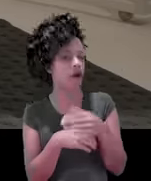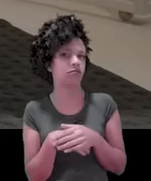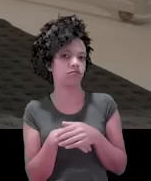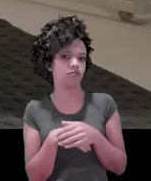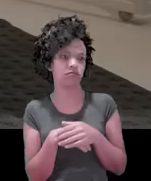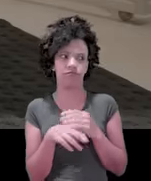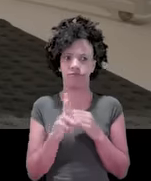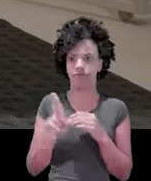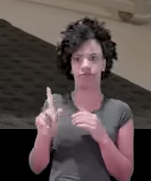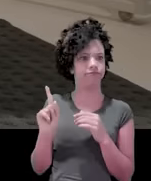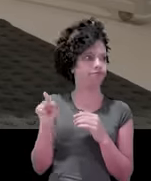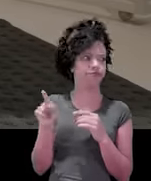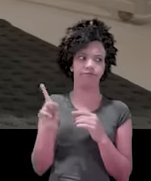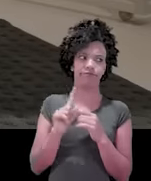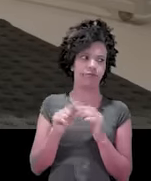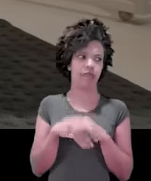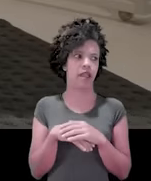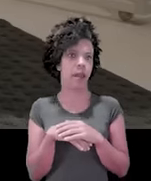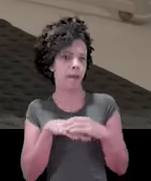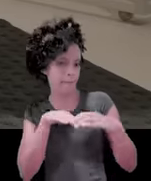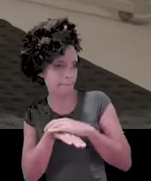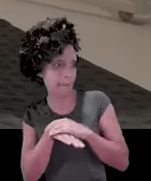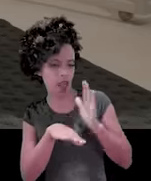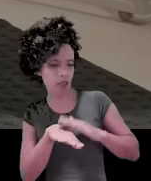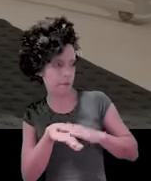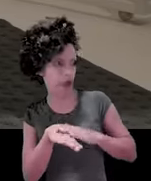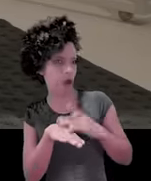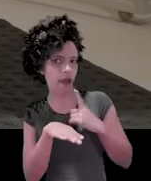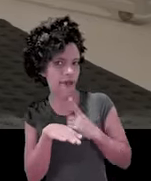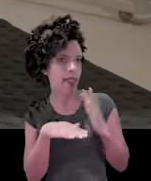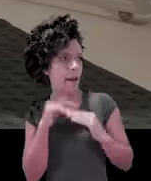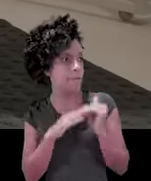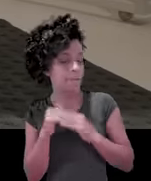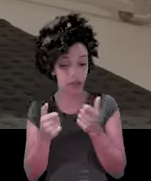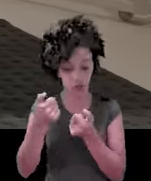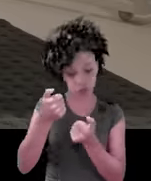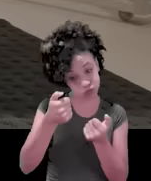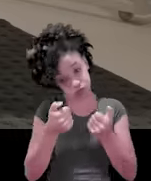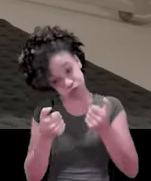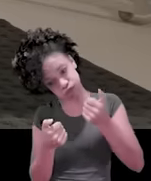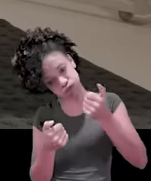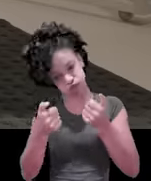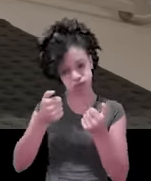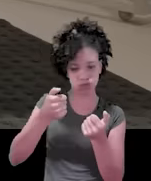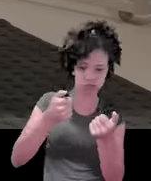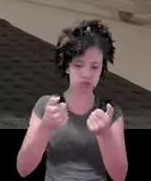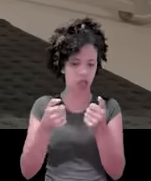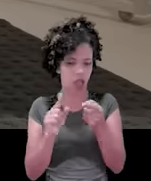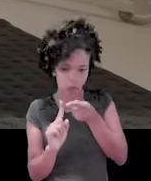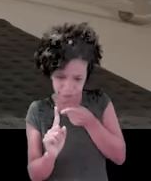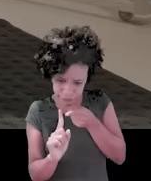ali não é o que a gente chama de cara pé e mão cara que tem a habilidade de ter o avião na mão os caras vêm eu amo mas